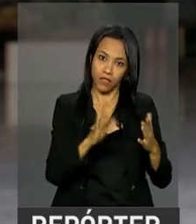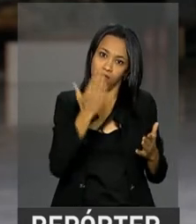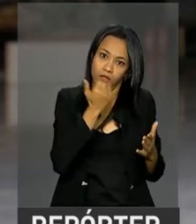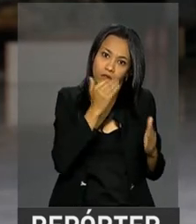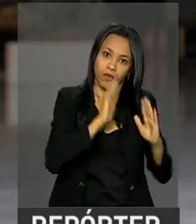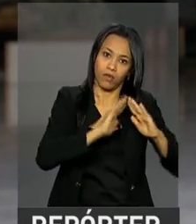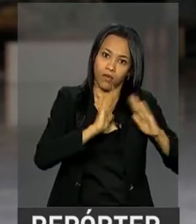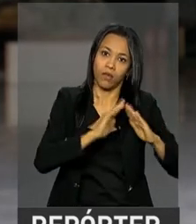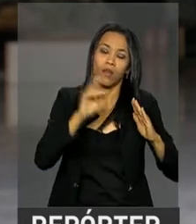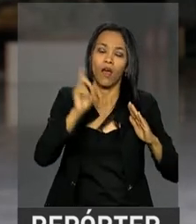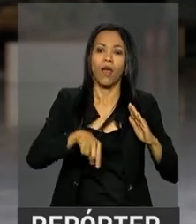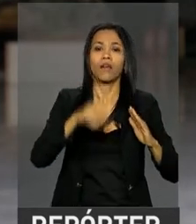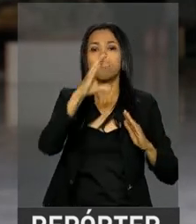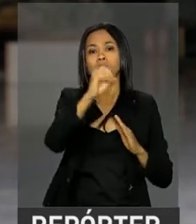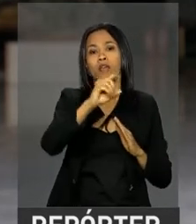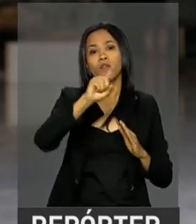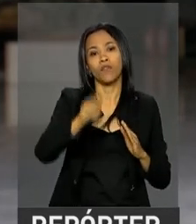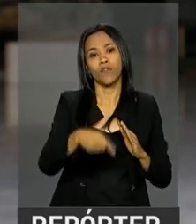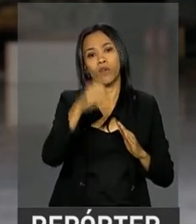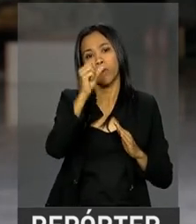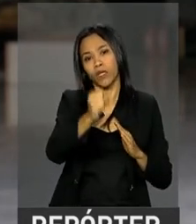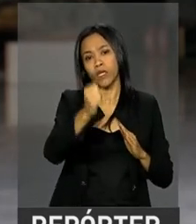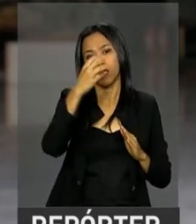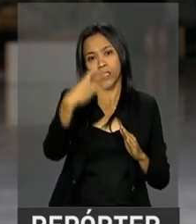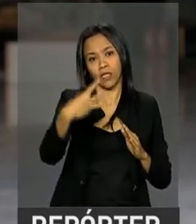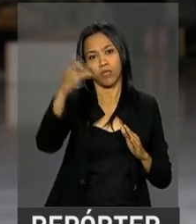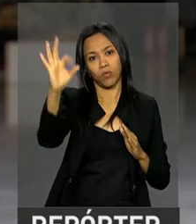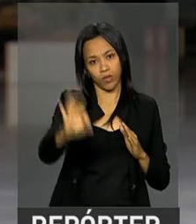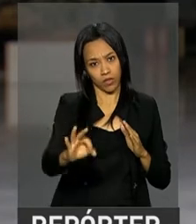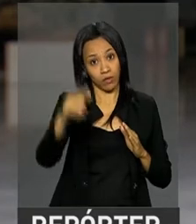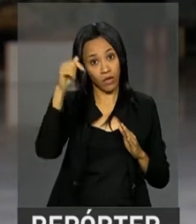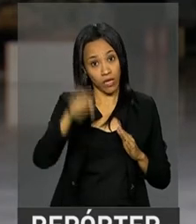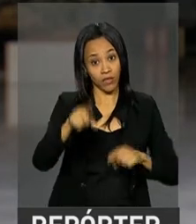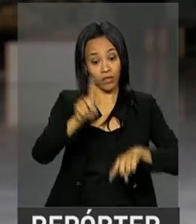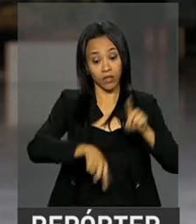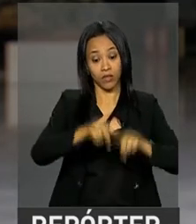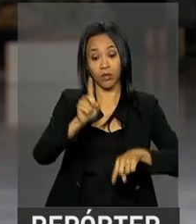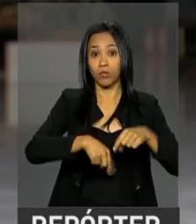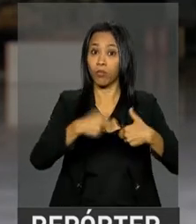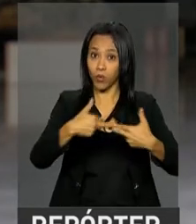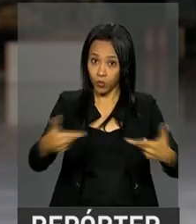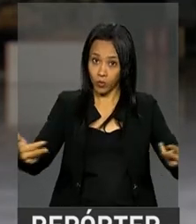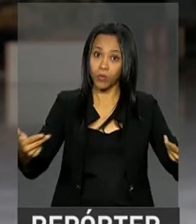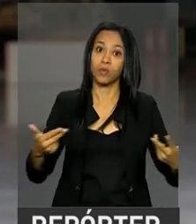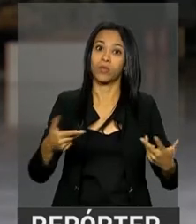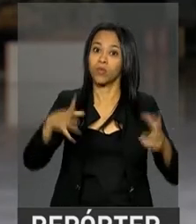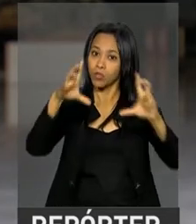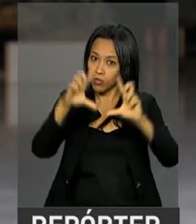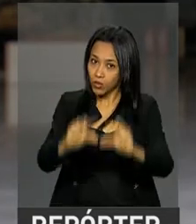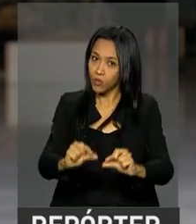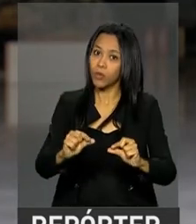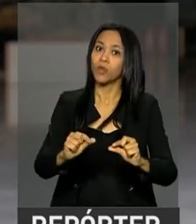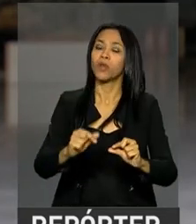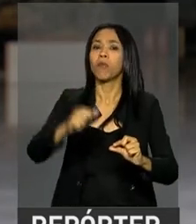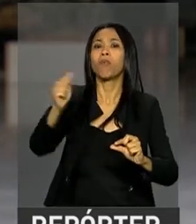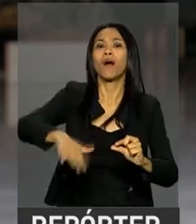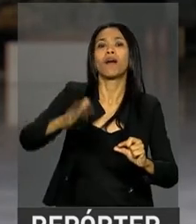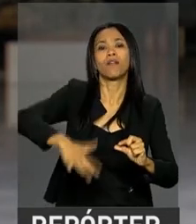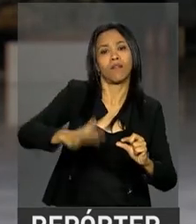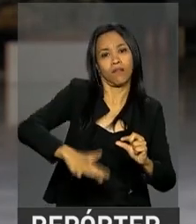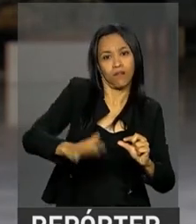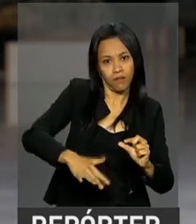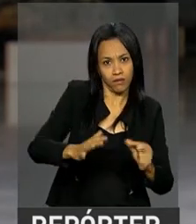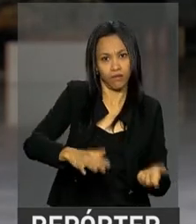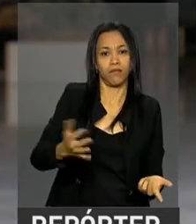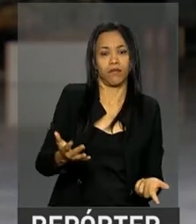nesse caso chegou a 0,83 por cento esses produtos chegaram a ficar 0 83 por cento mais baratos